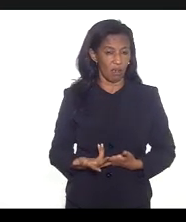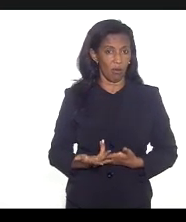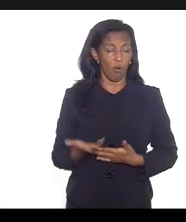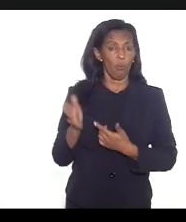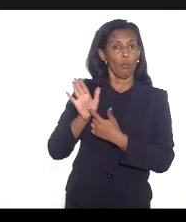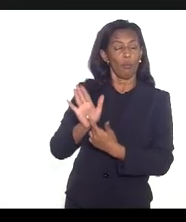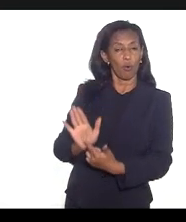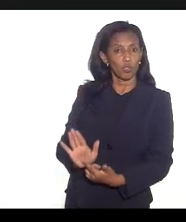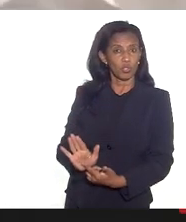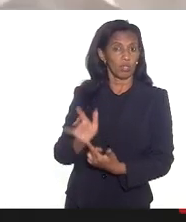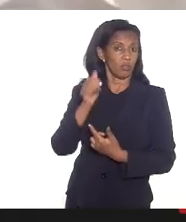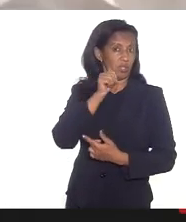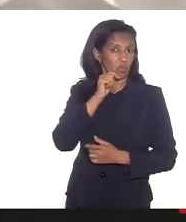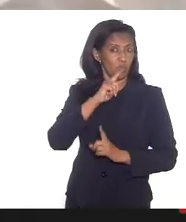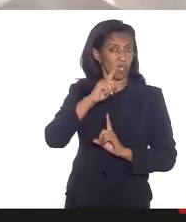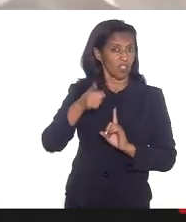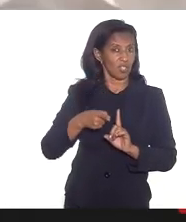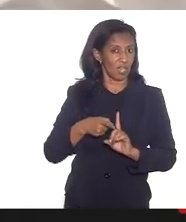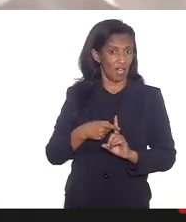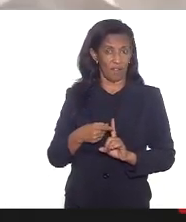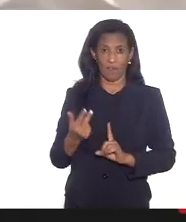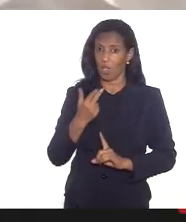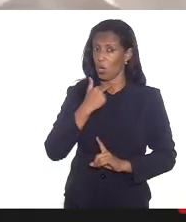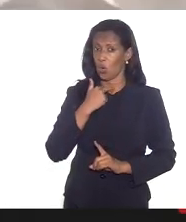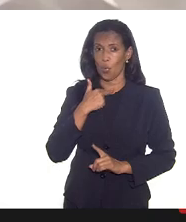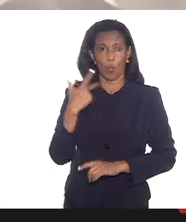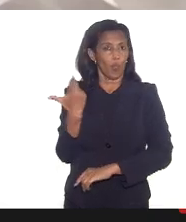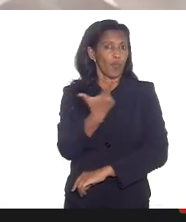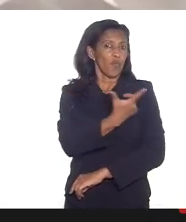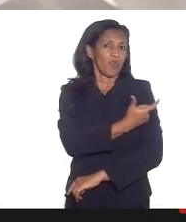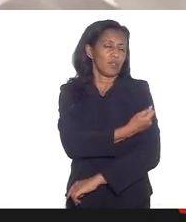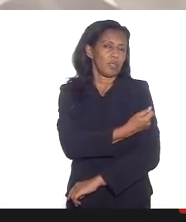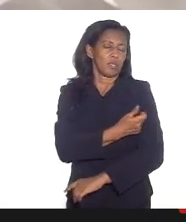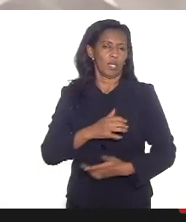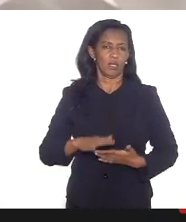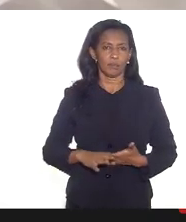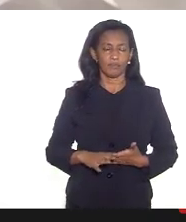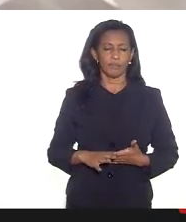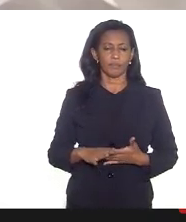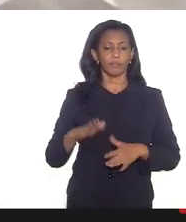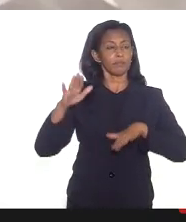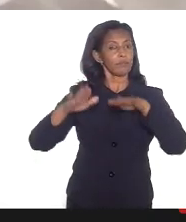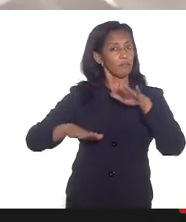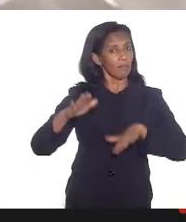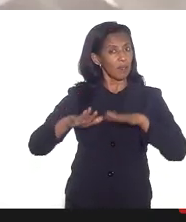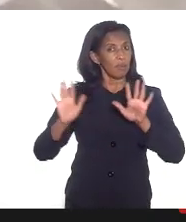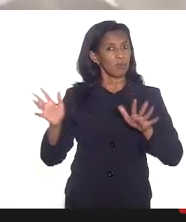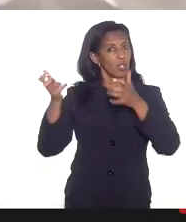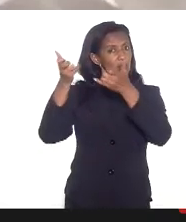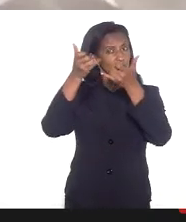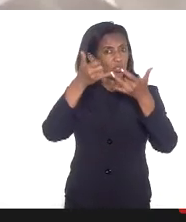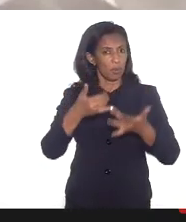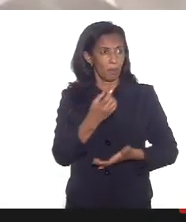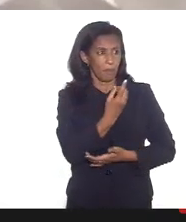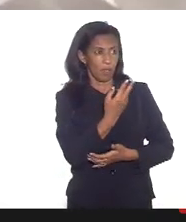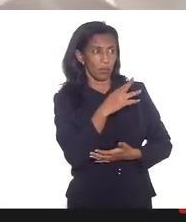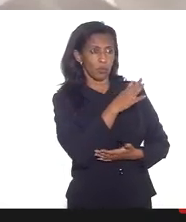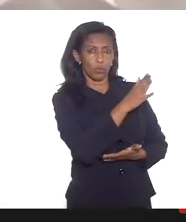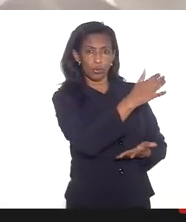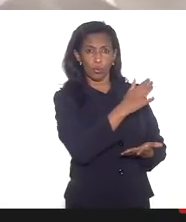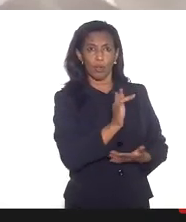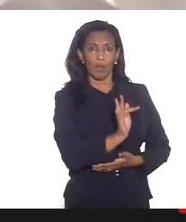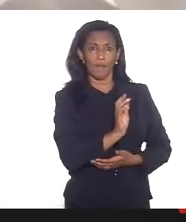indicando que as mulheres grávidas não deveriam ser vacinadas embora como já foi dito aqui pela Doutora